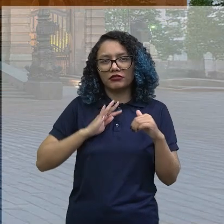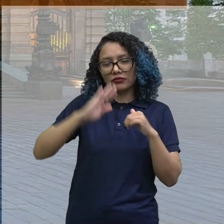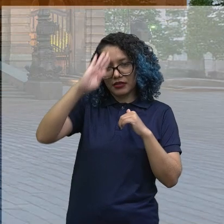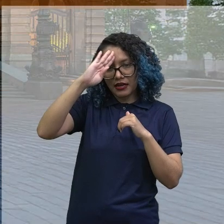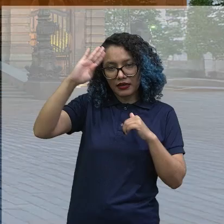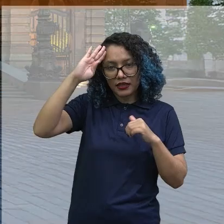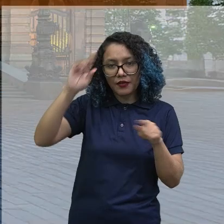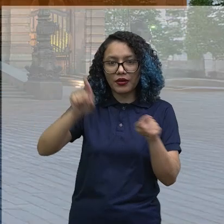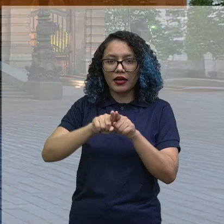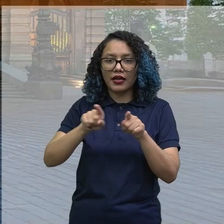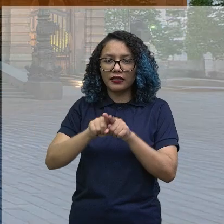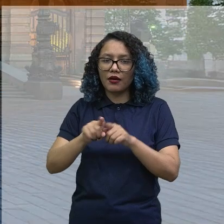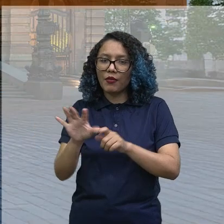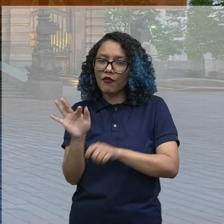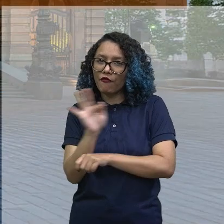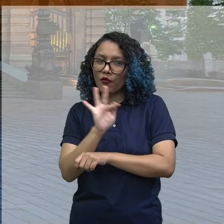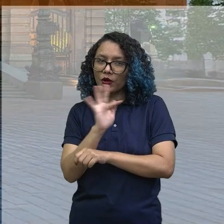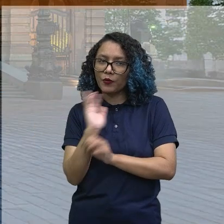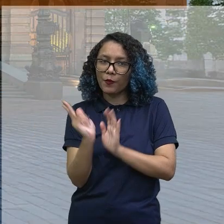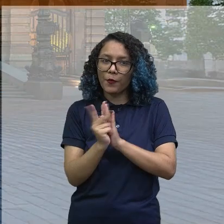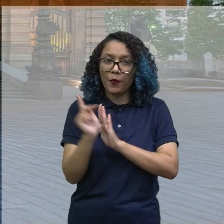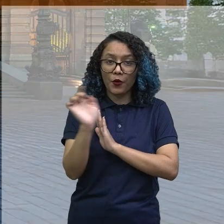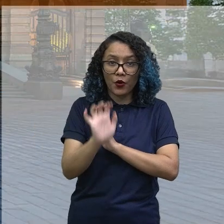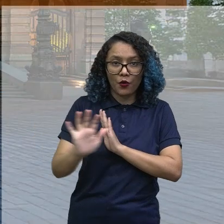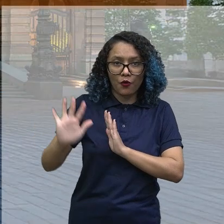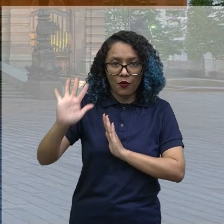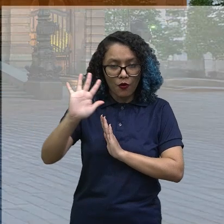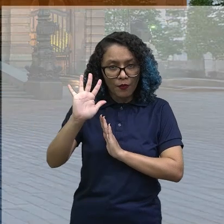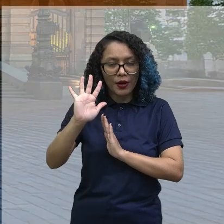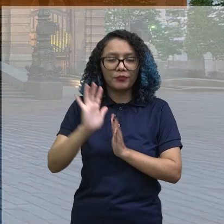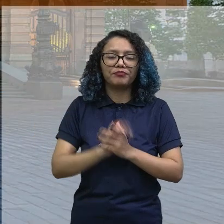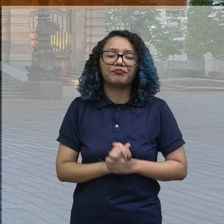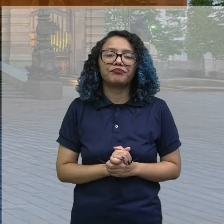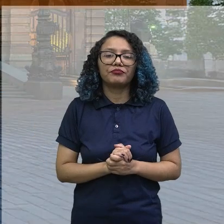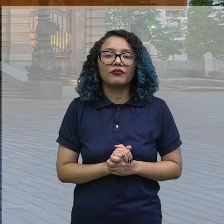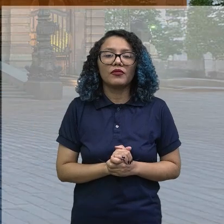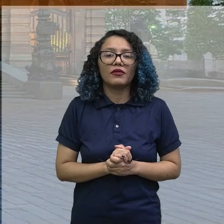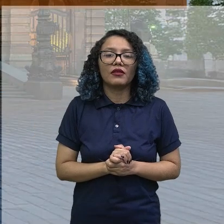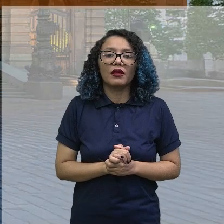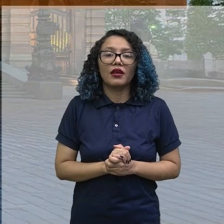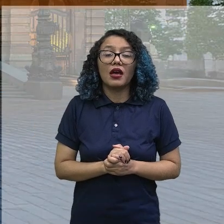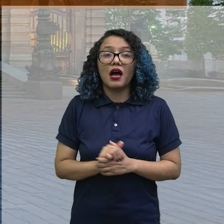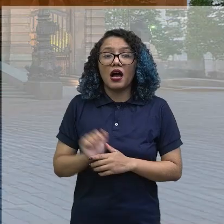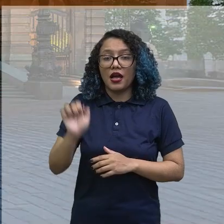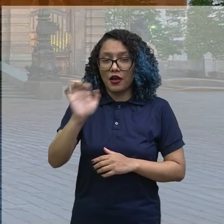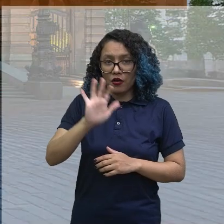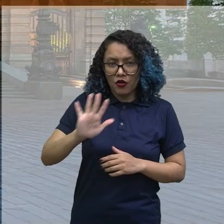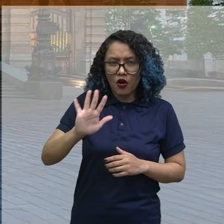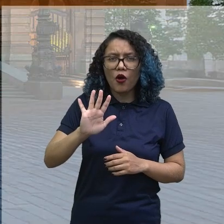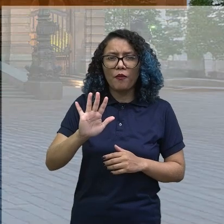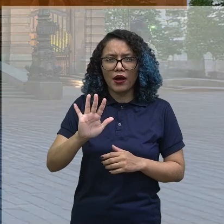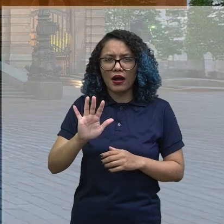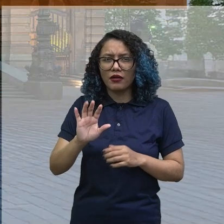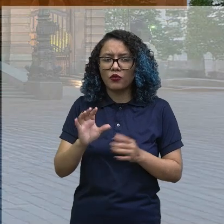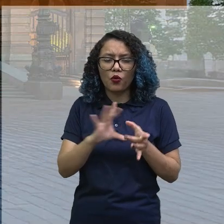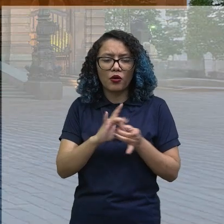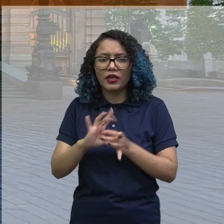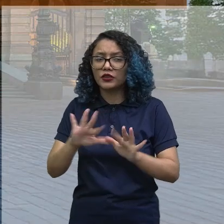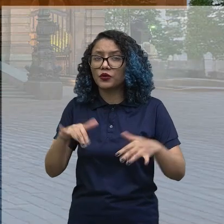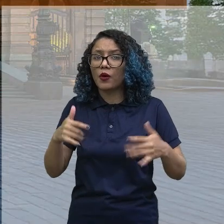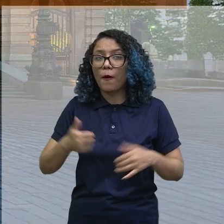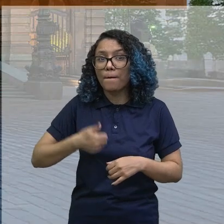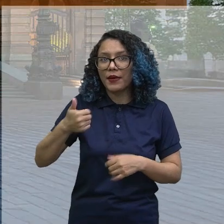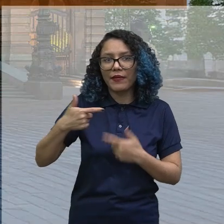formalismo europeu. Lembrando que a Europa, ela tinha acabado de passar pela Grande Guerra, né, a Primeira Guerra